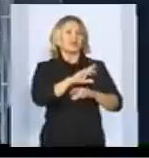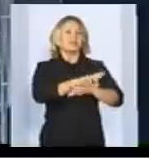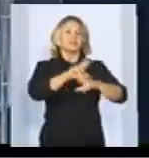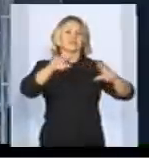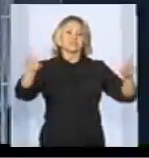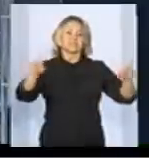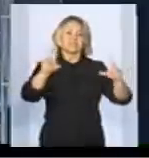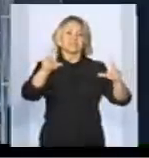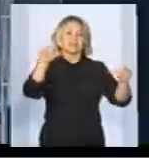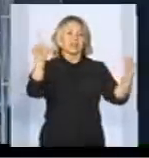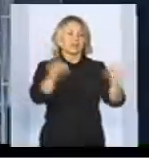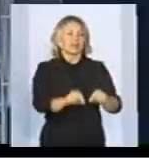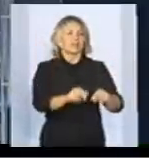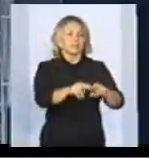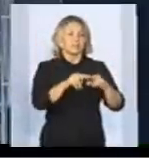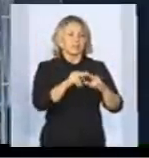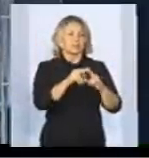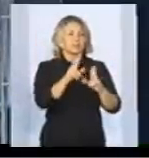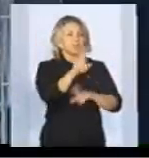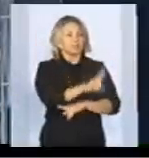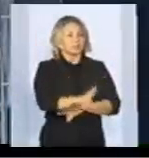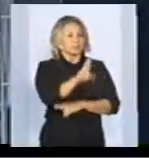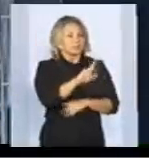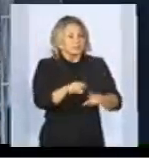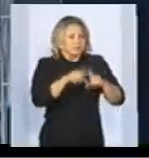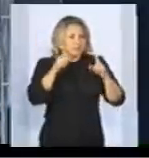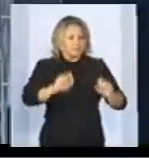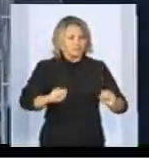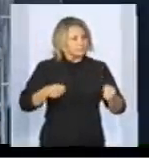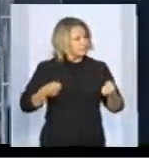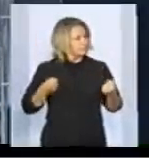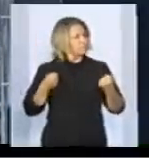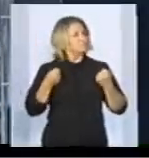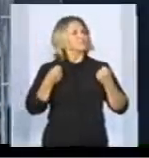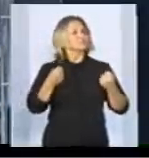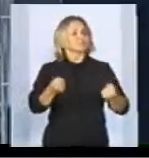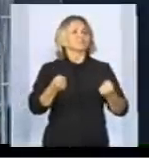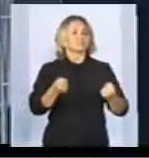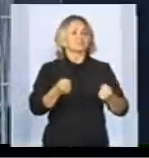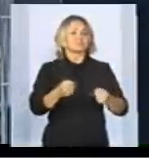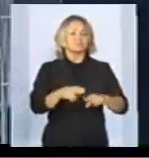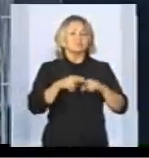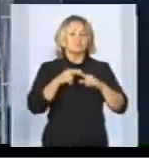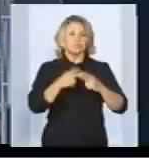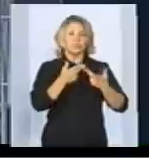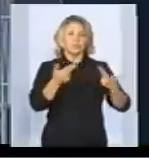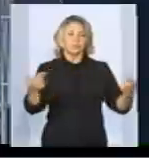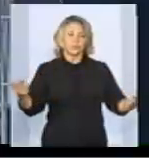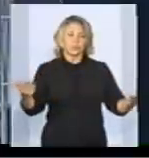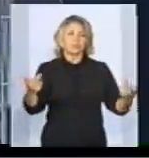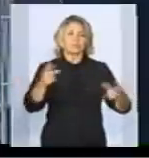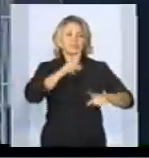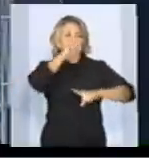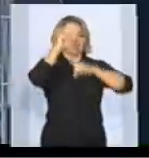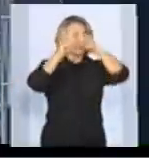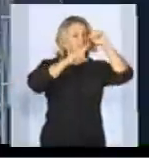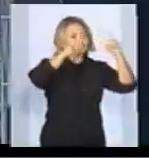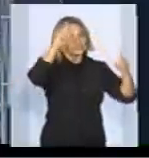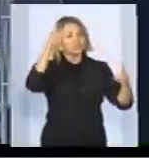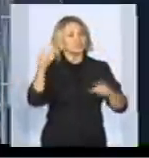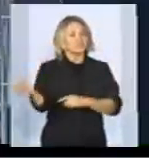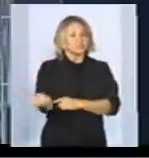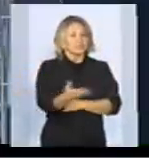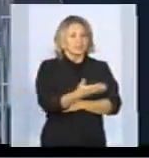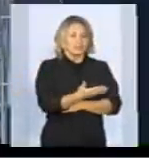acréscimos de opções de consumo mas sim é fortalecida por expressões criativas dinâmicas